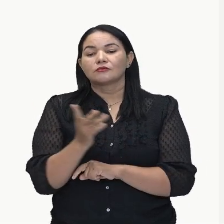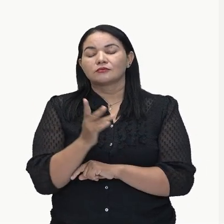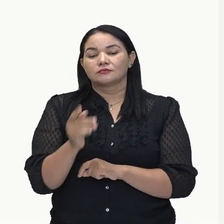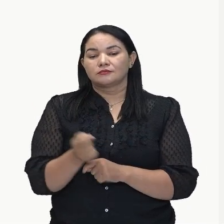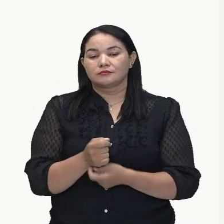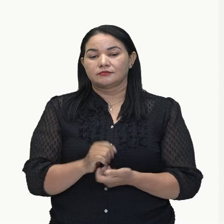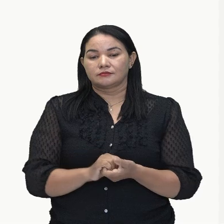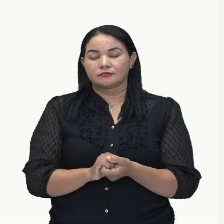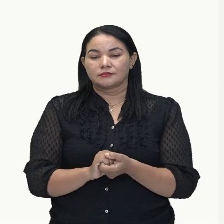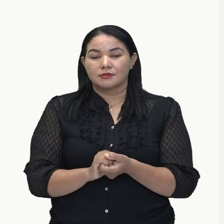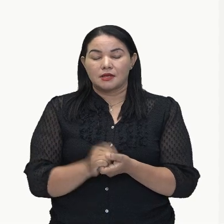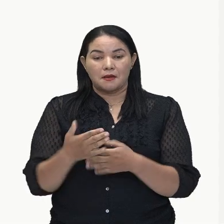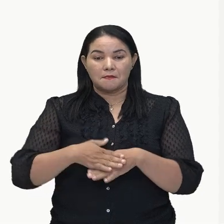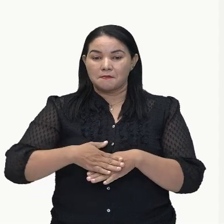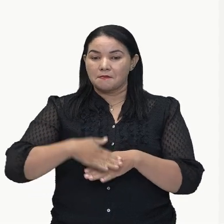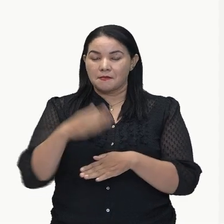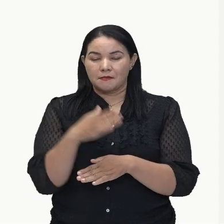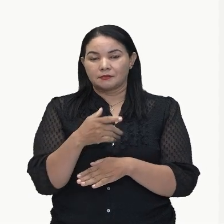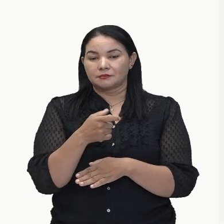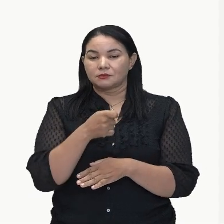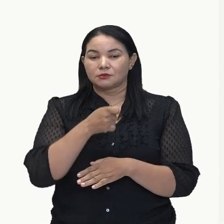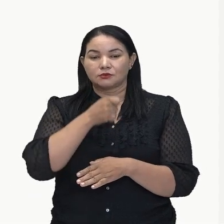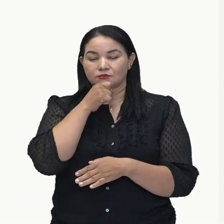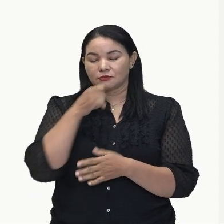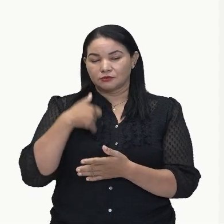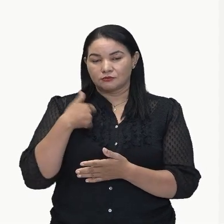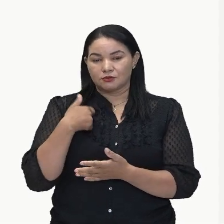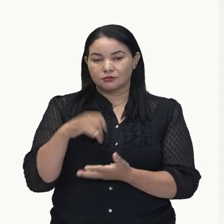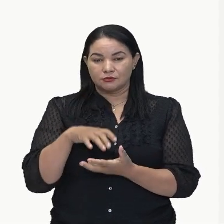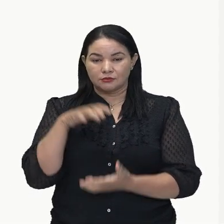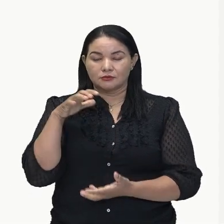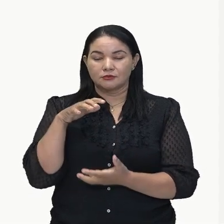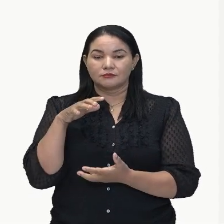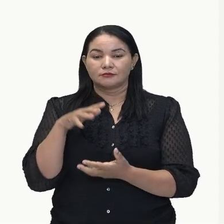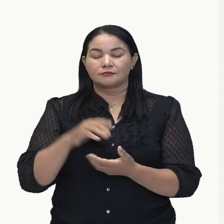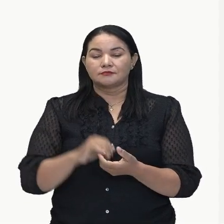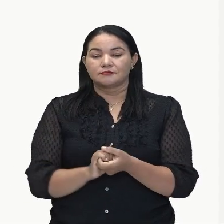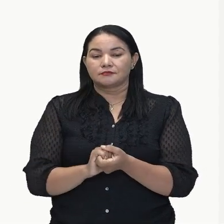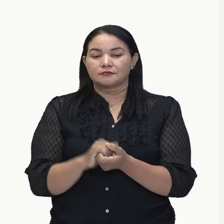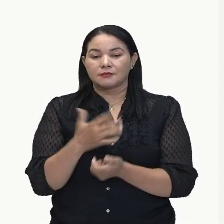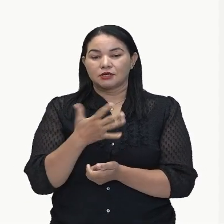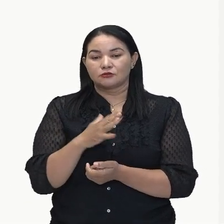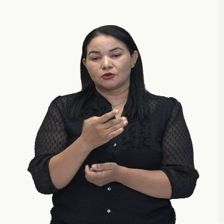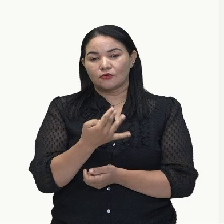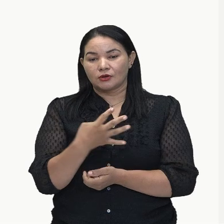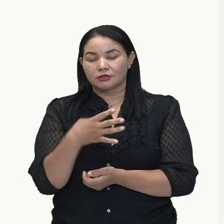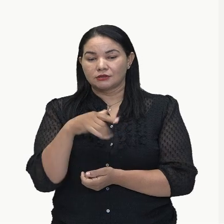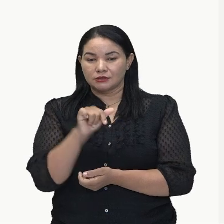significativamente vai ser a mais velha que o restante aí da Ásia, em torno aí de